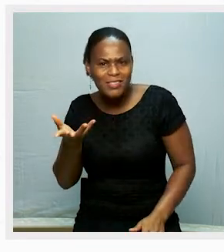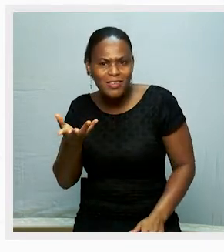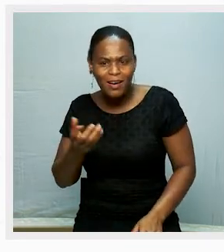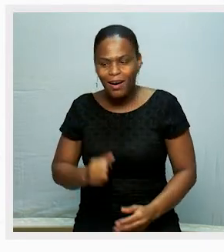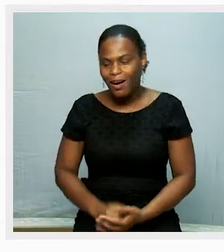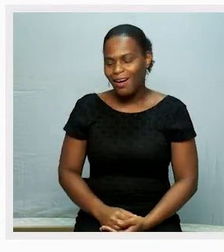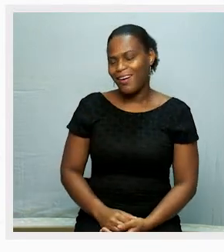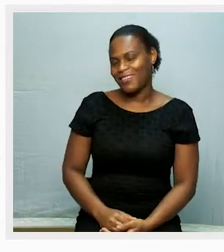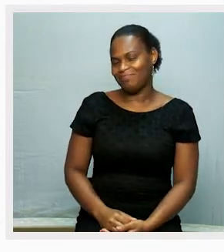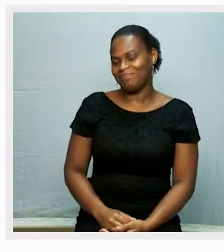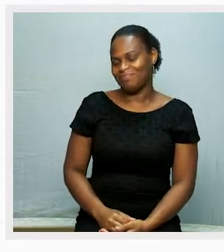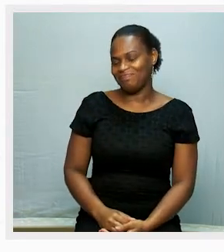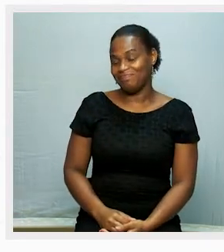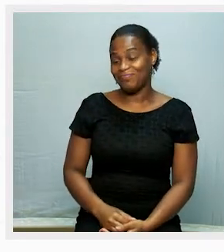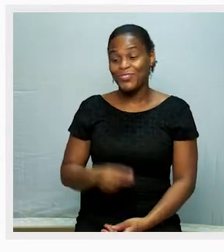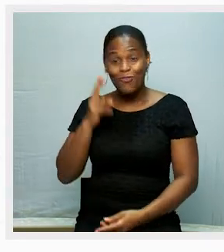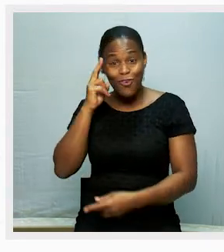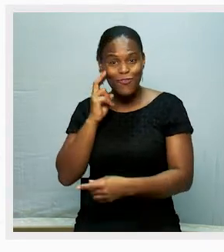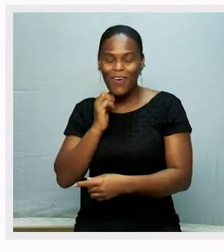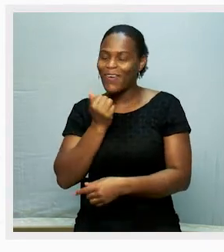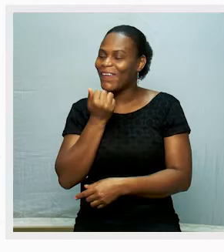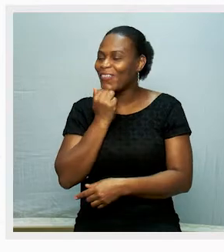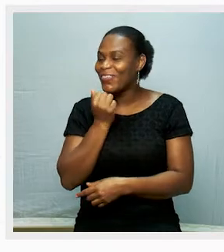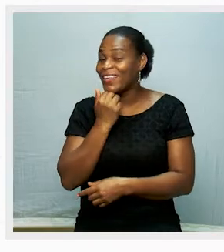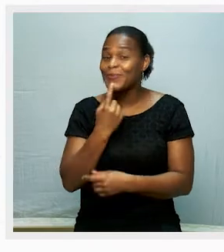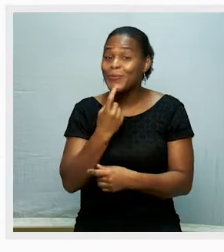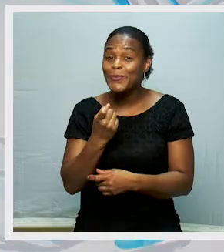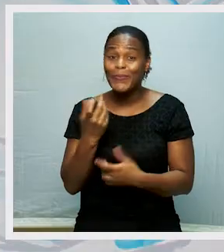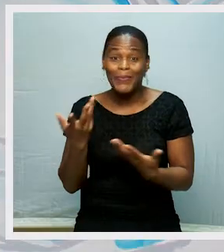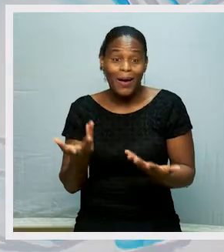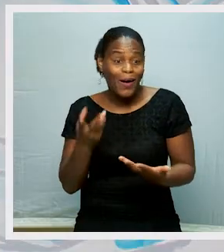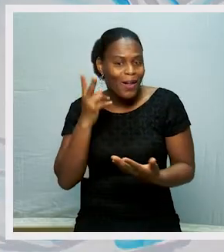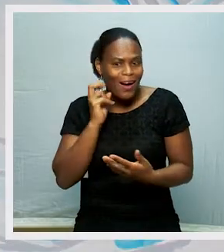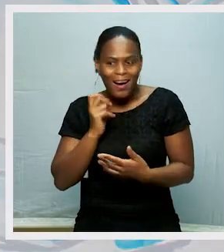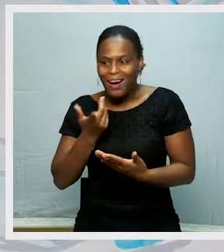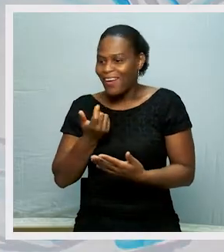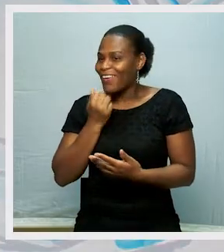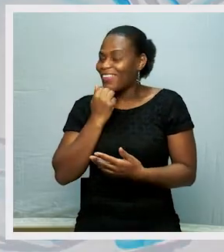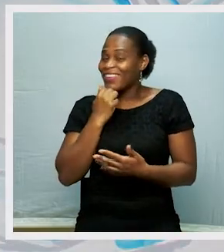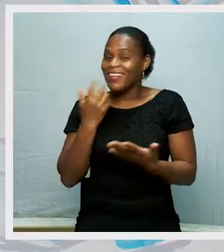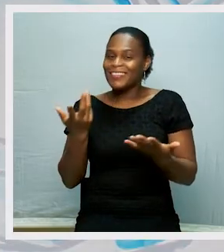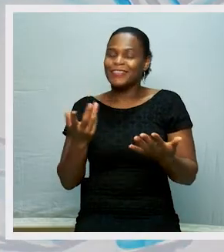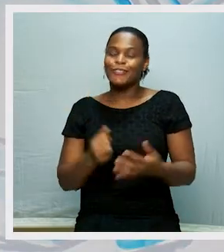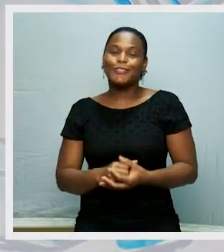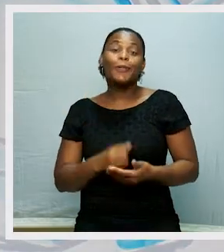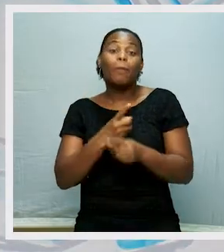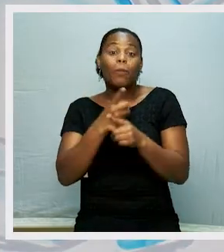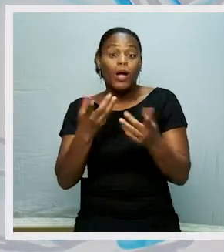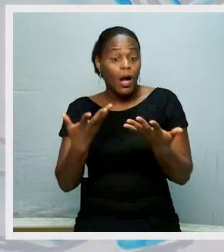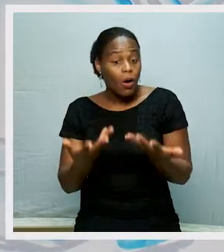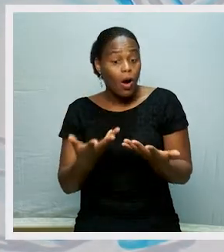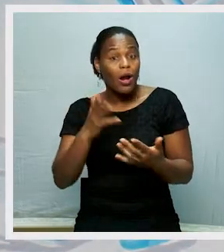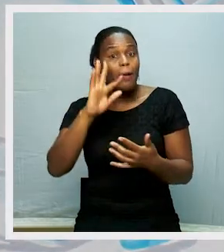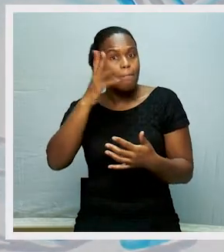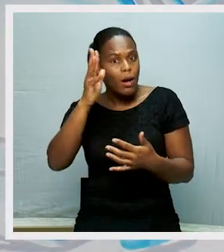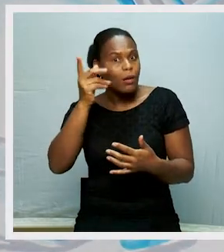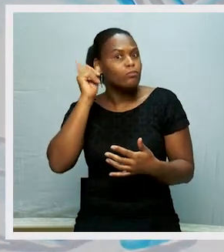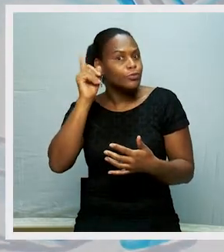quando ouve esta pergunta. Porque neste momento, devemos fazer o quê? Lavar as